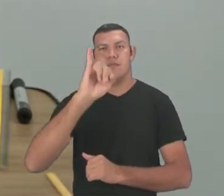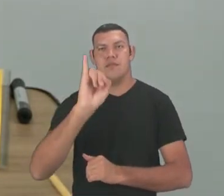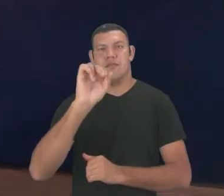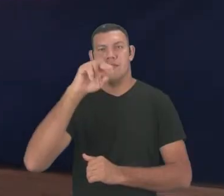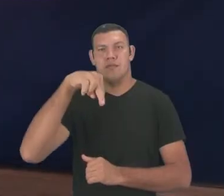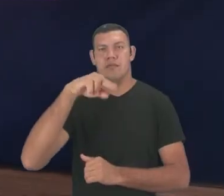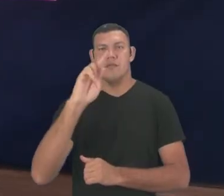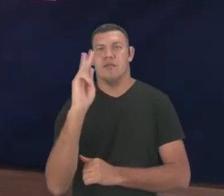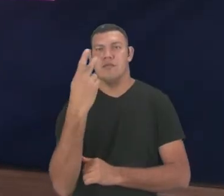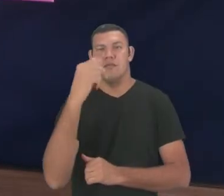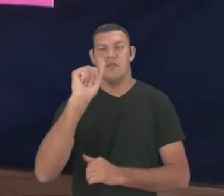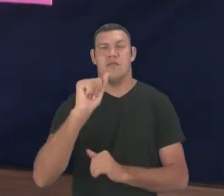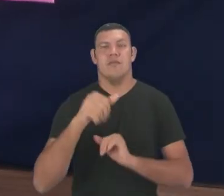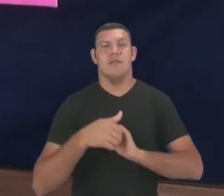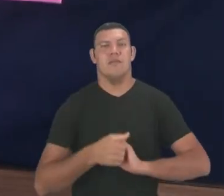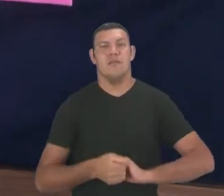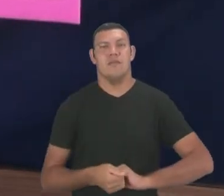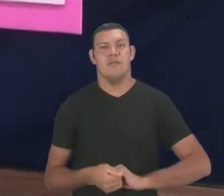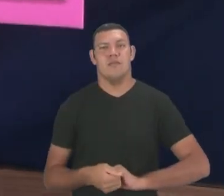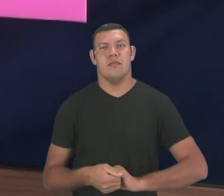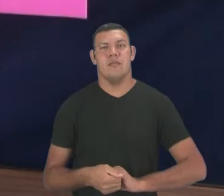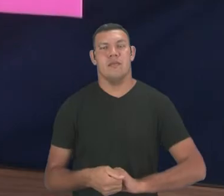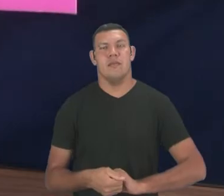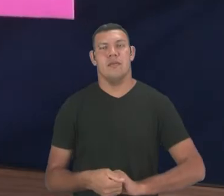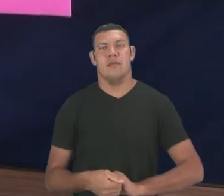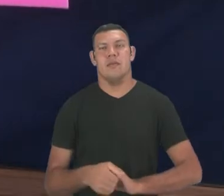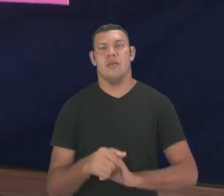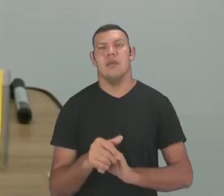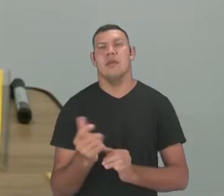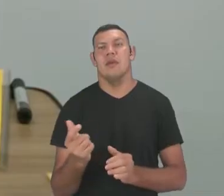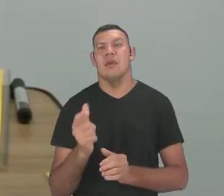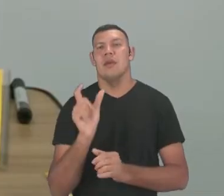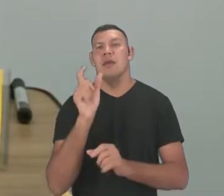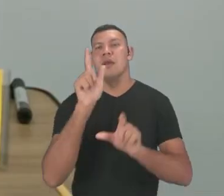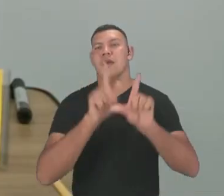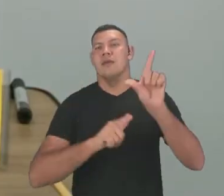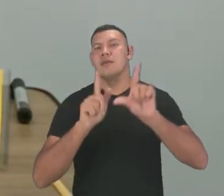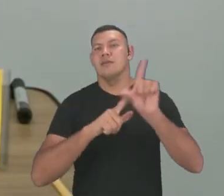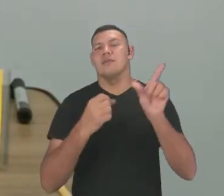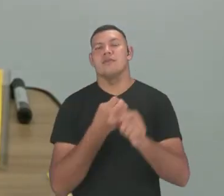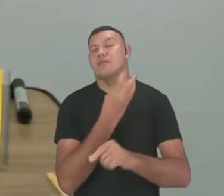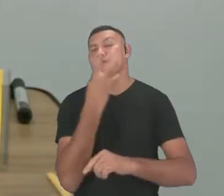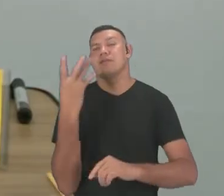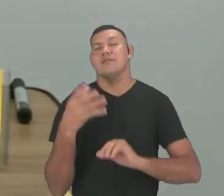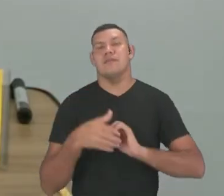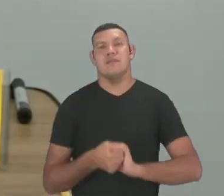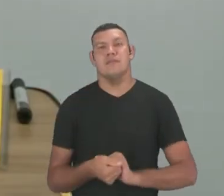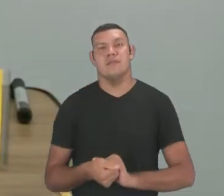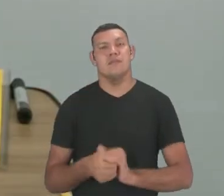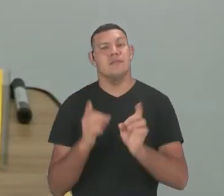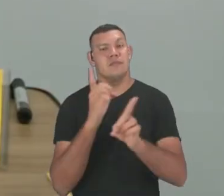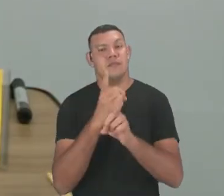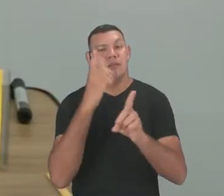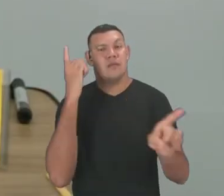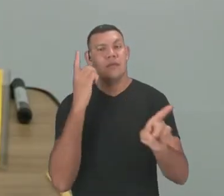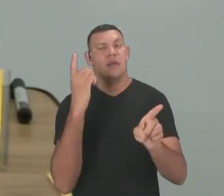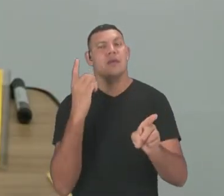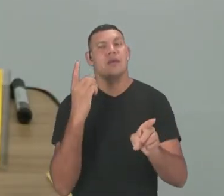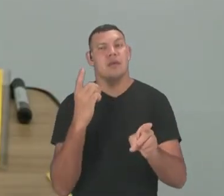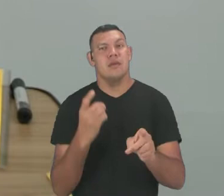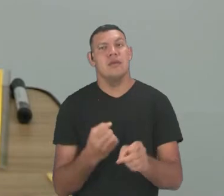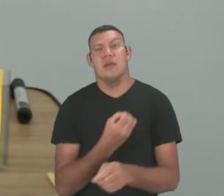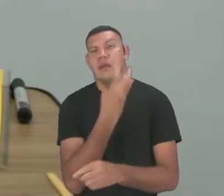a menininha quantos sons tem a palavra menininha para descobrir